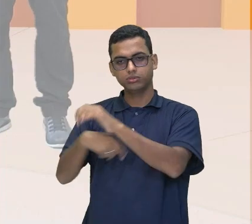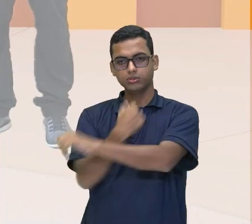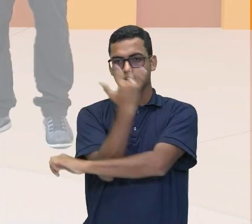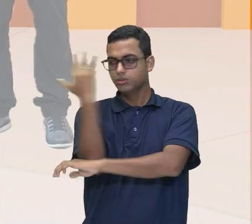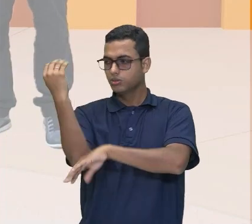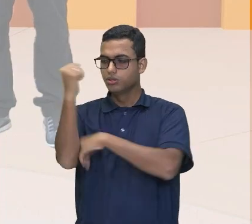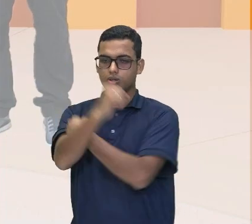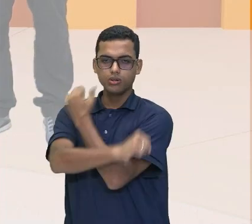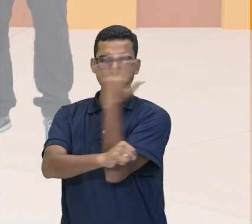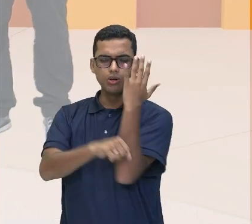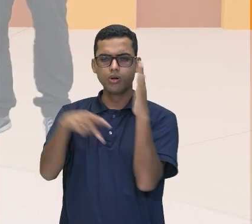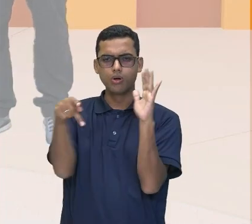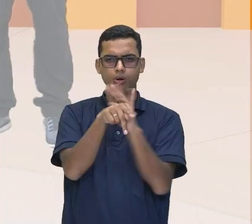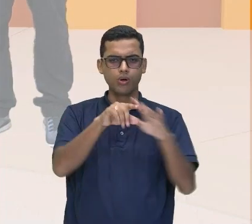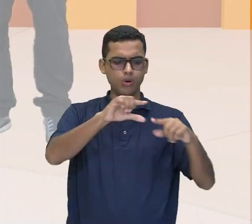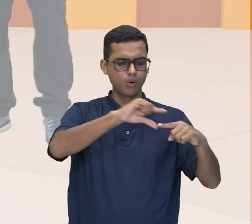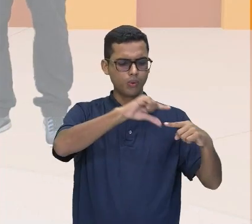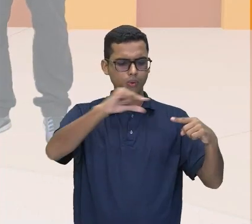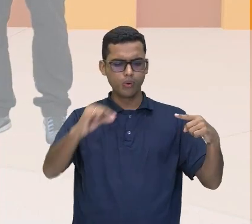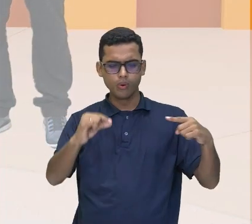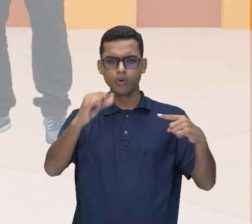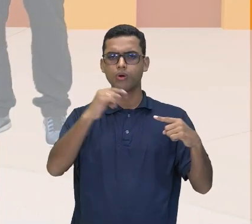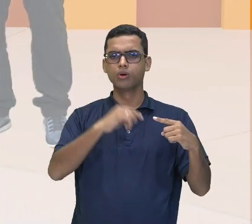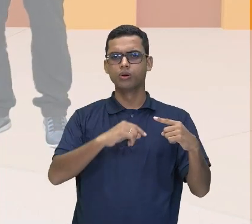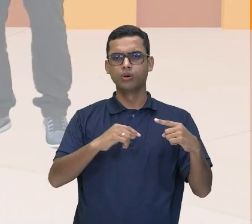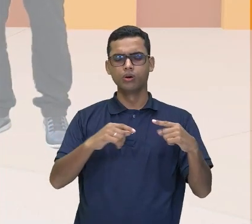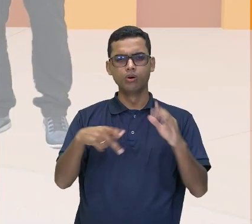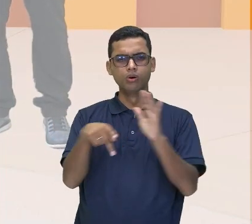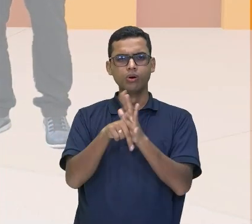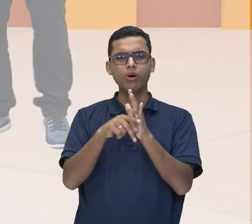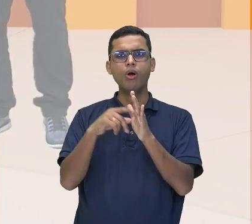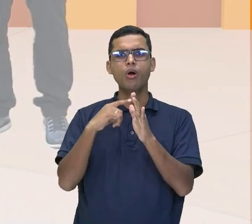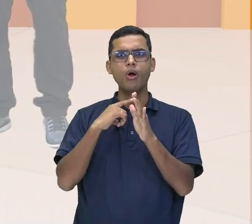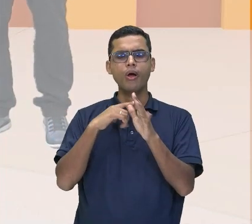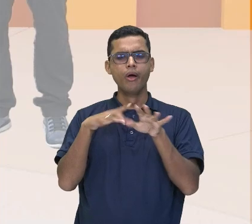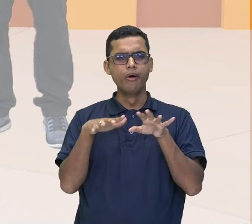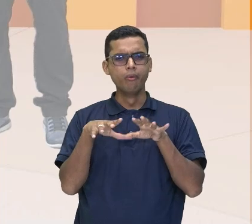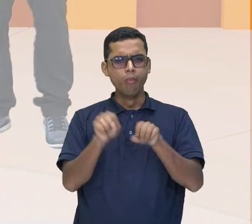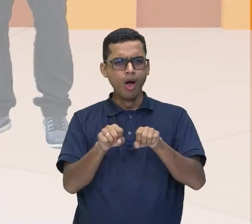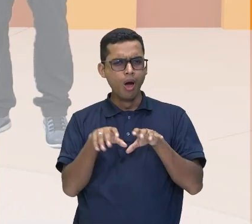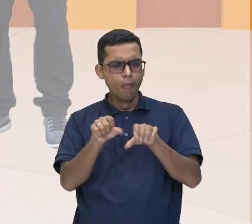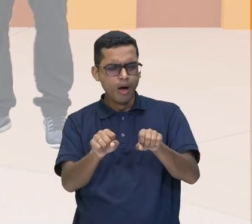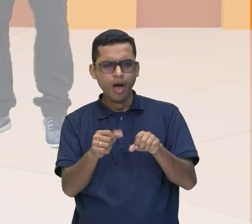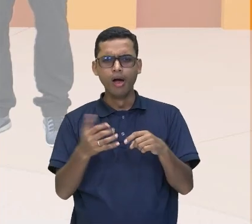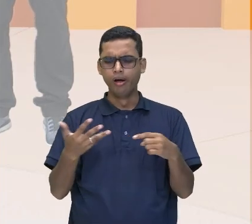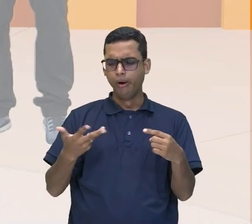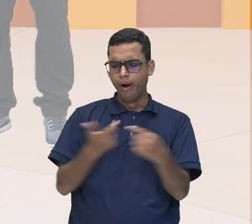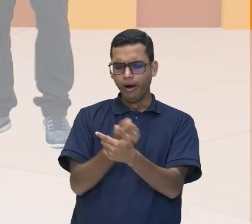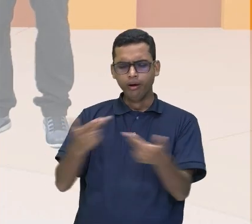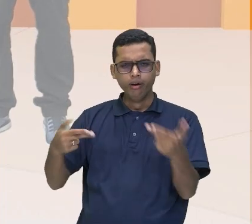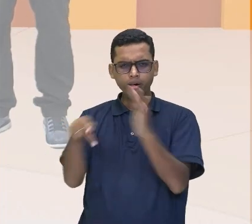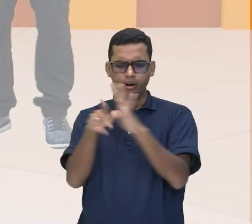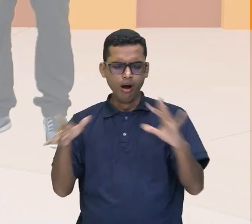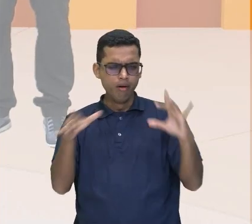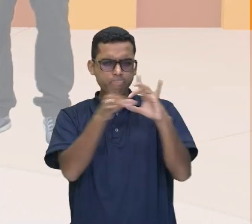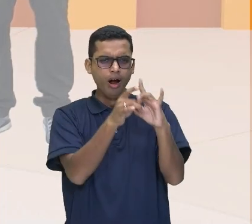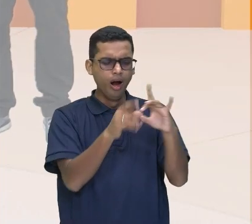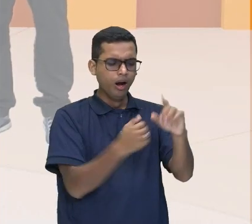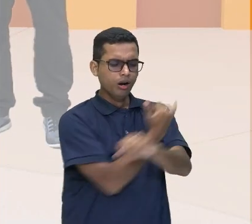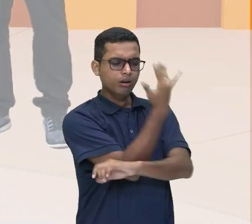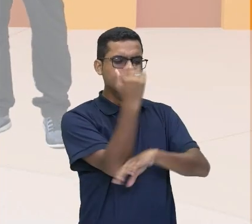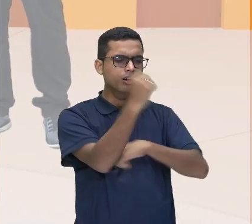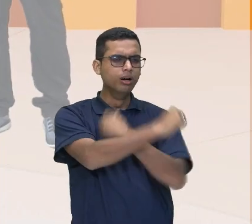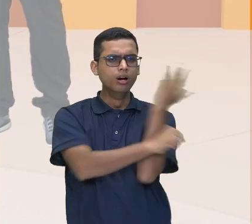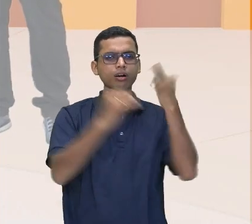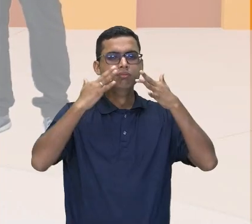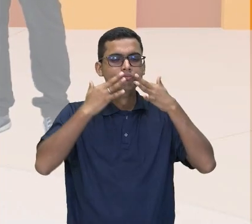a pena, o açaí. Então, normalmente está ligado com a natureza. Então,